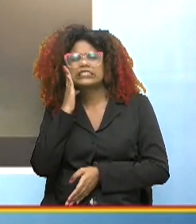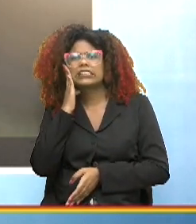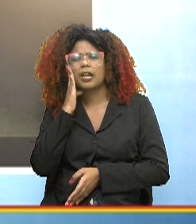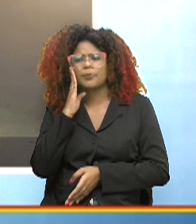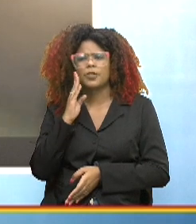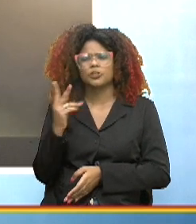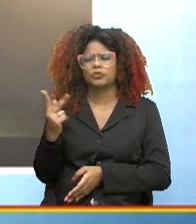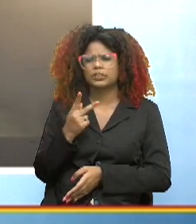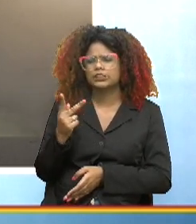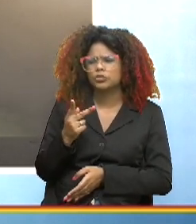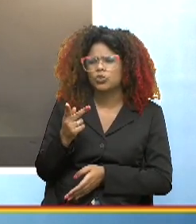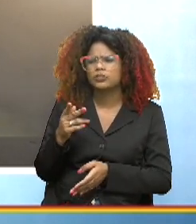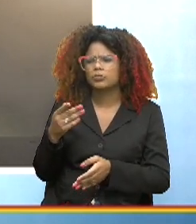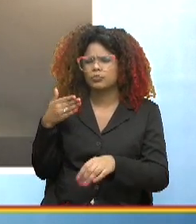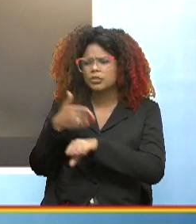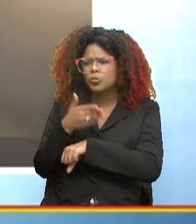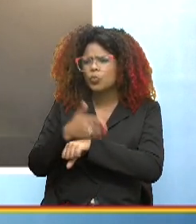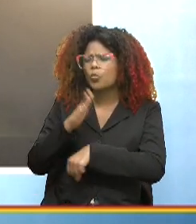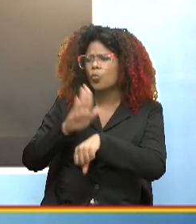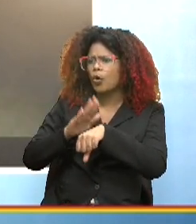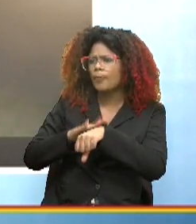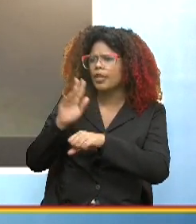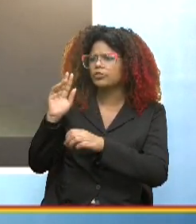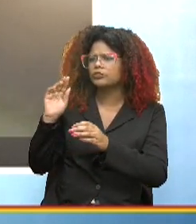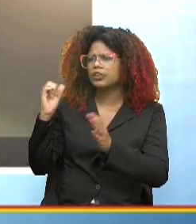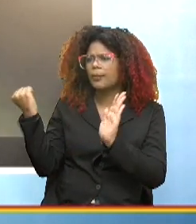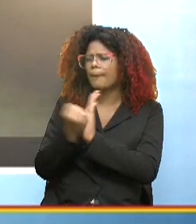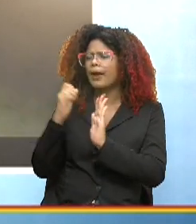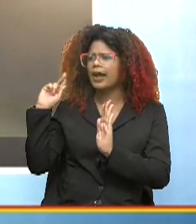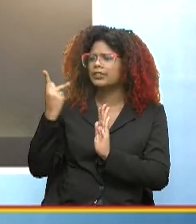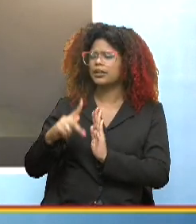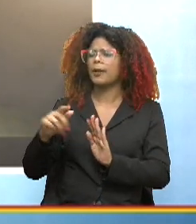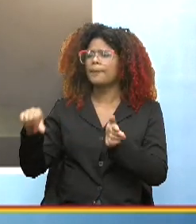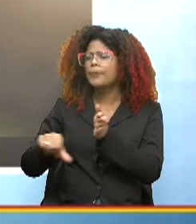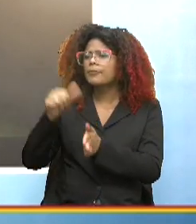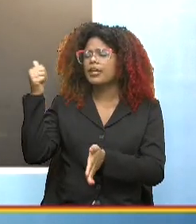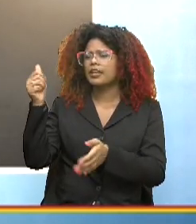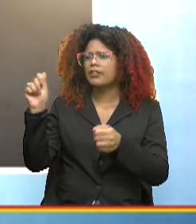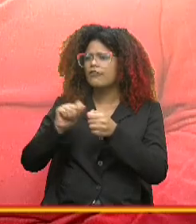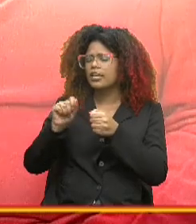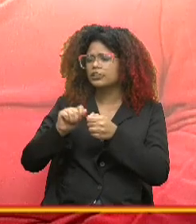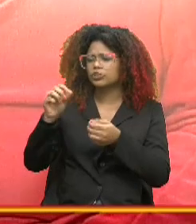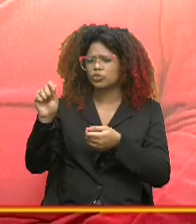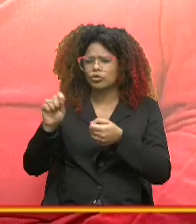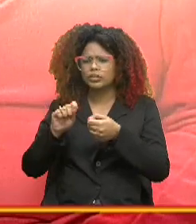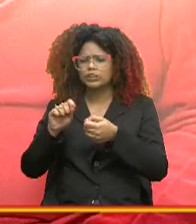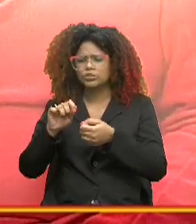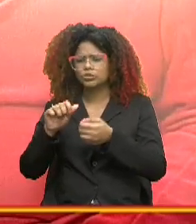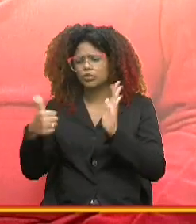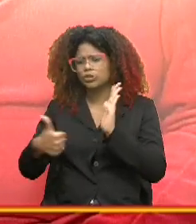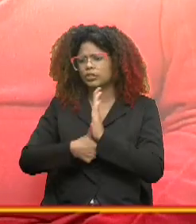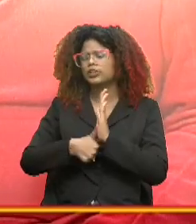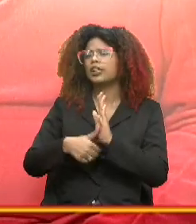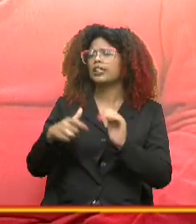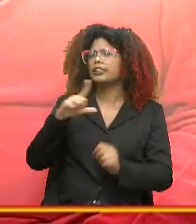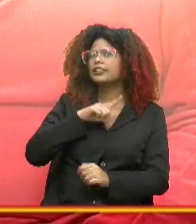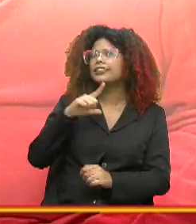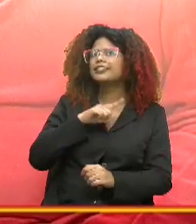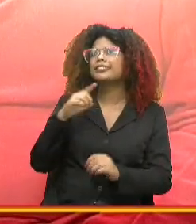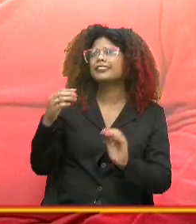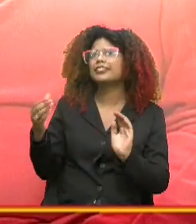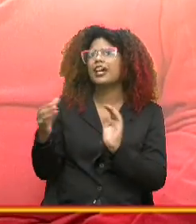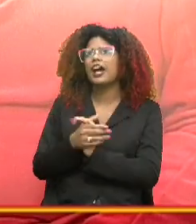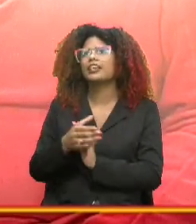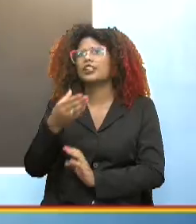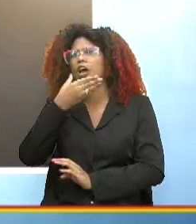estão participando de um momento histórico né Para mim é estômago que a primeira vez que eu tô fazendo identidade que tem um casal homoafetivo